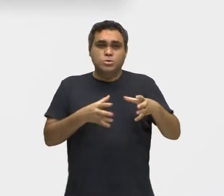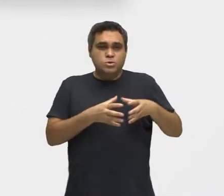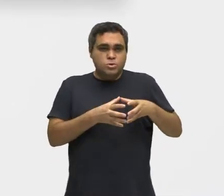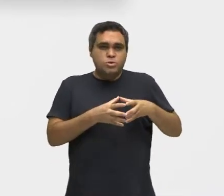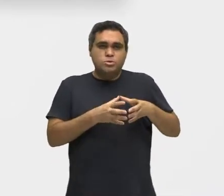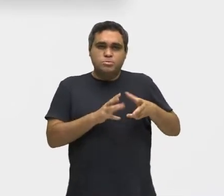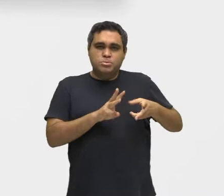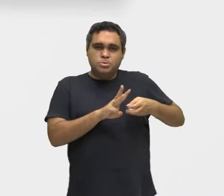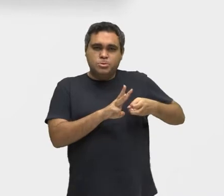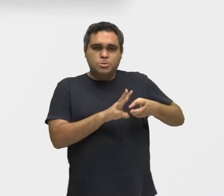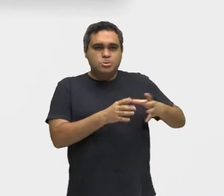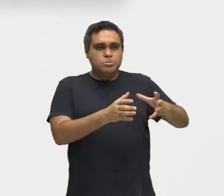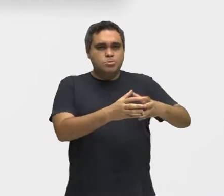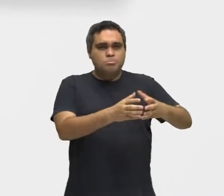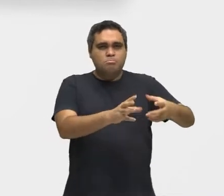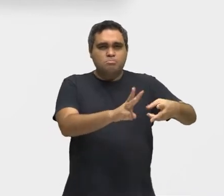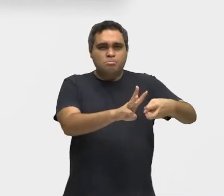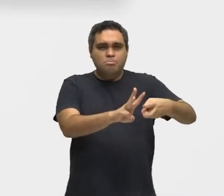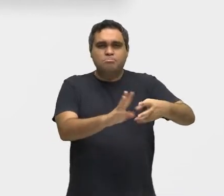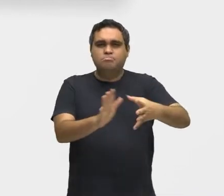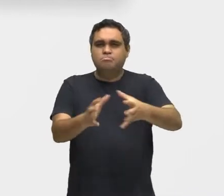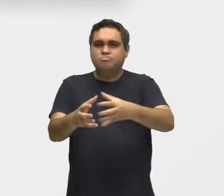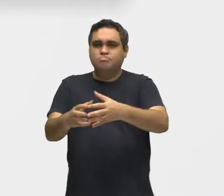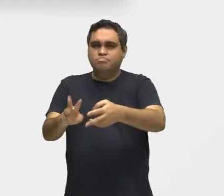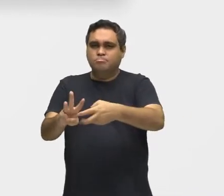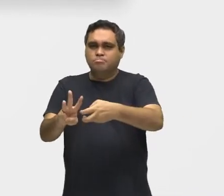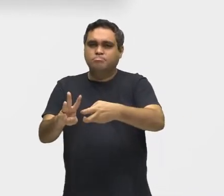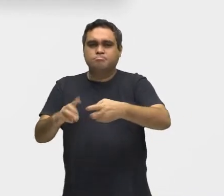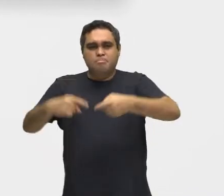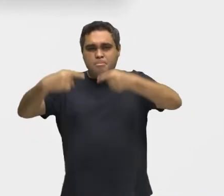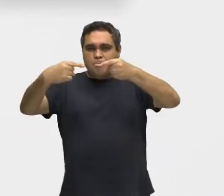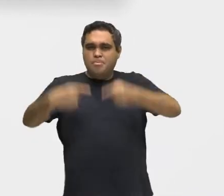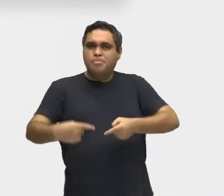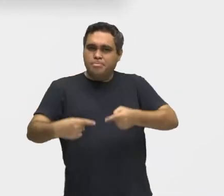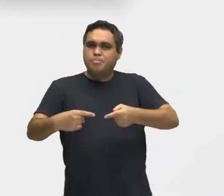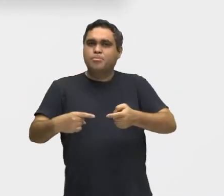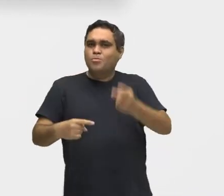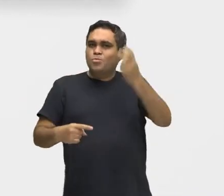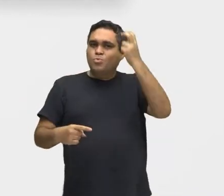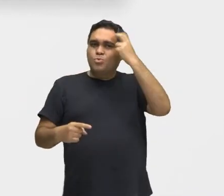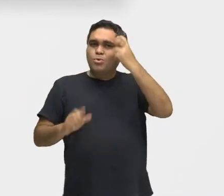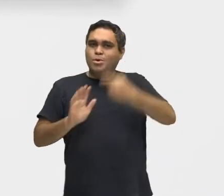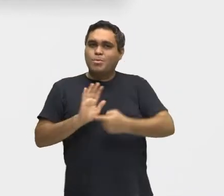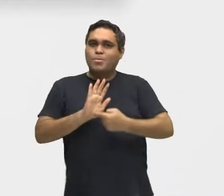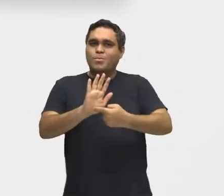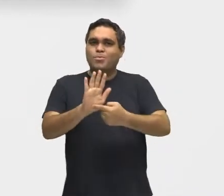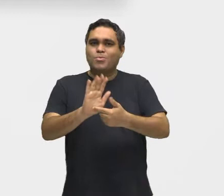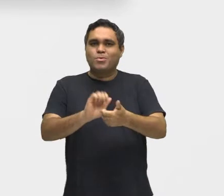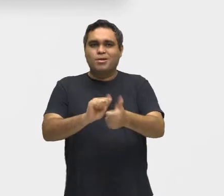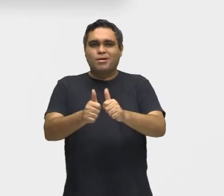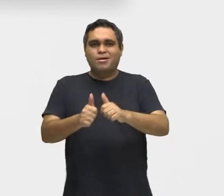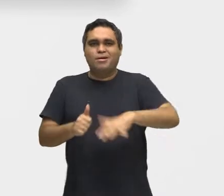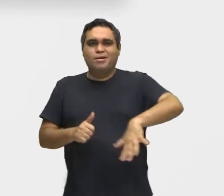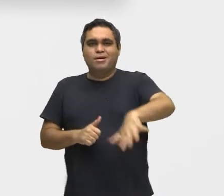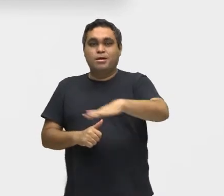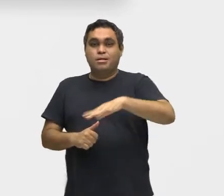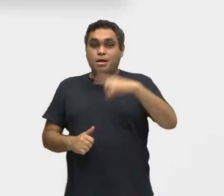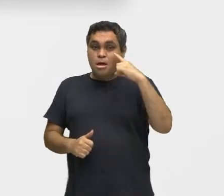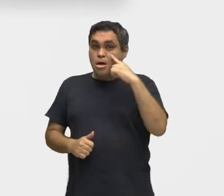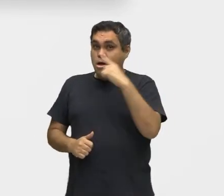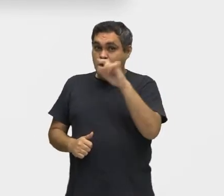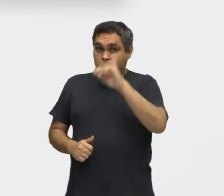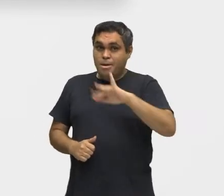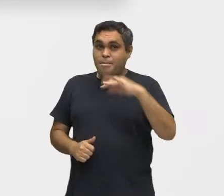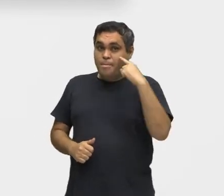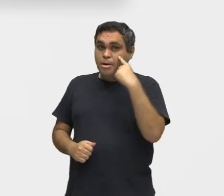ali toda a sua cultura através do quê? Dos esportes. Então, observem aí esses dois slogans que